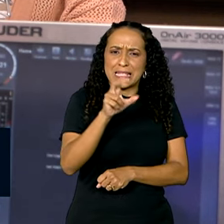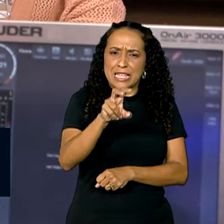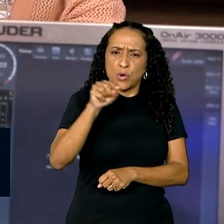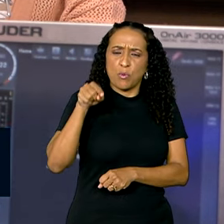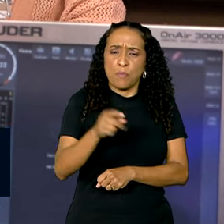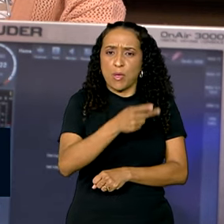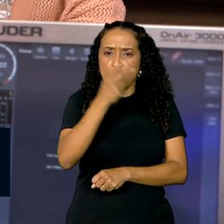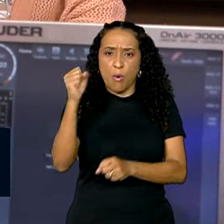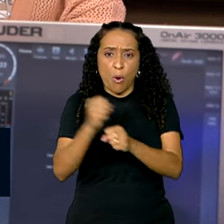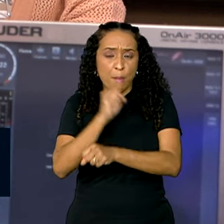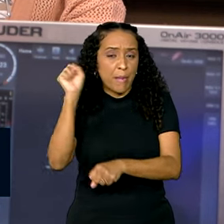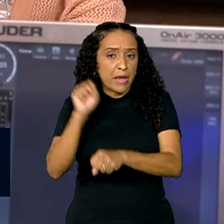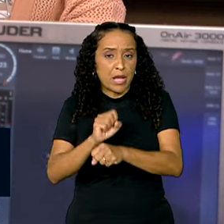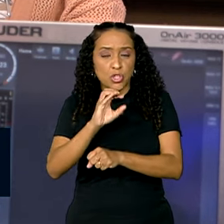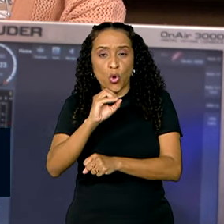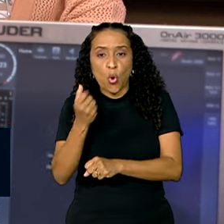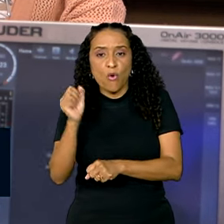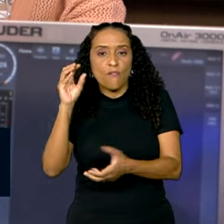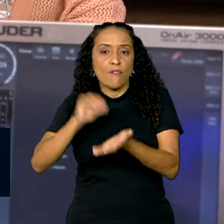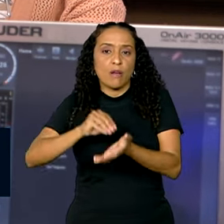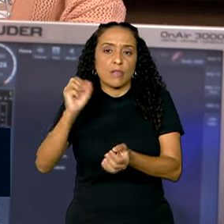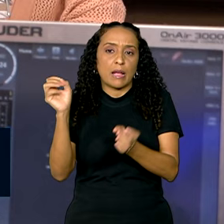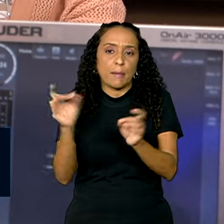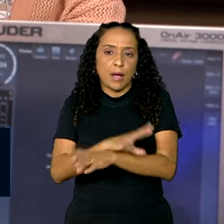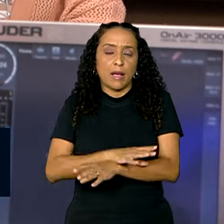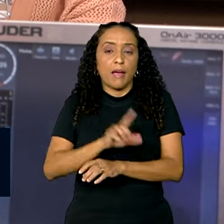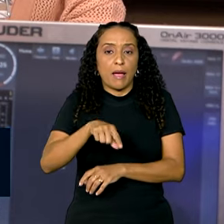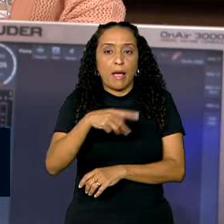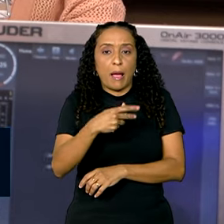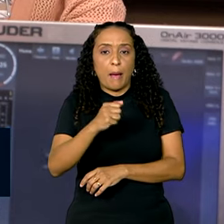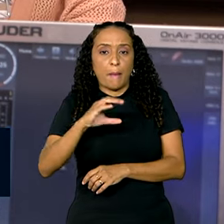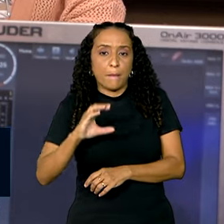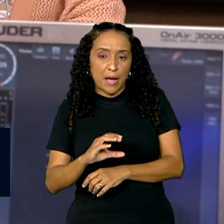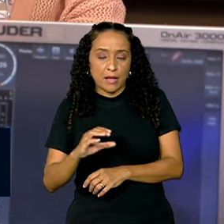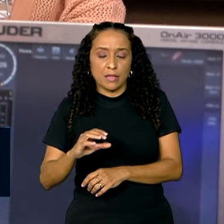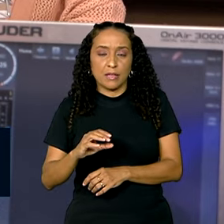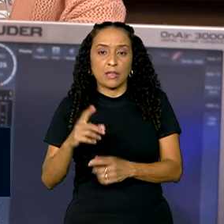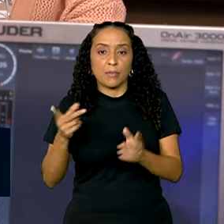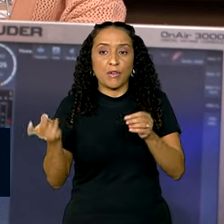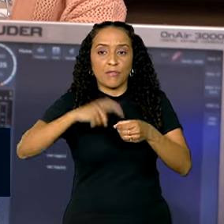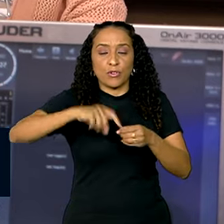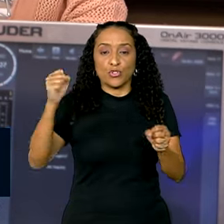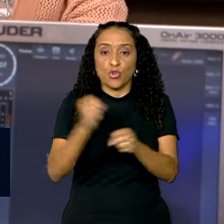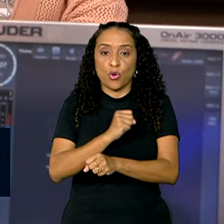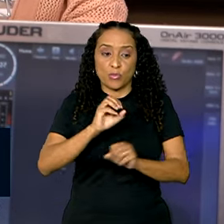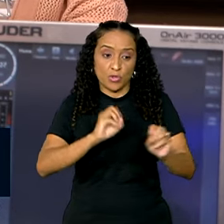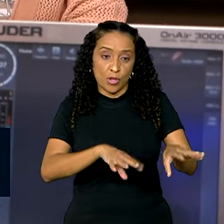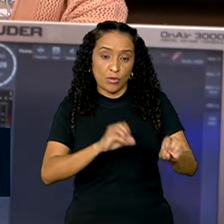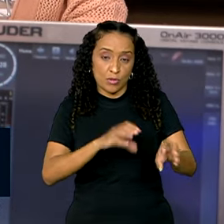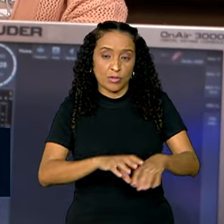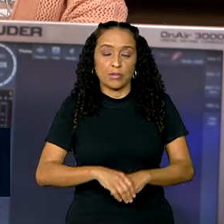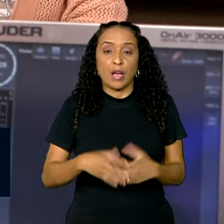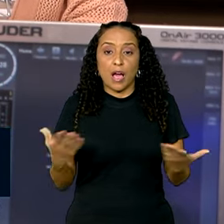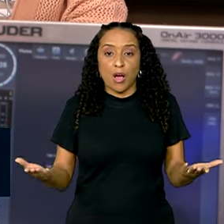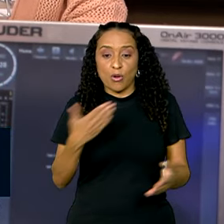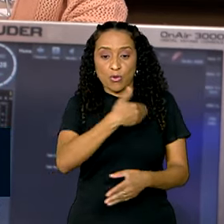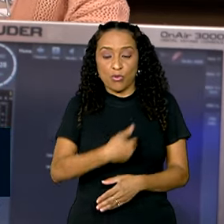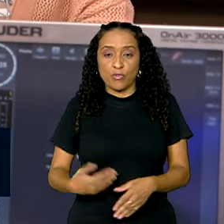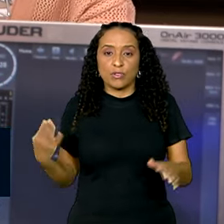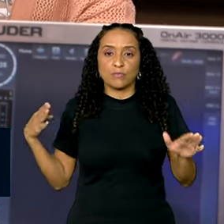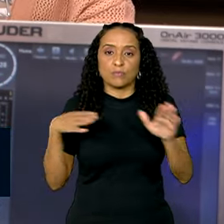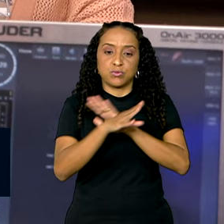paralisadas ou inacabadas é o pacto Nacional pela retomada de obras da educação e agora o governo atingiu